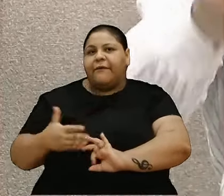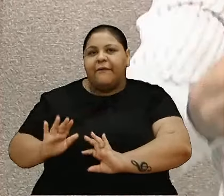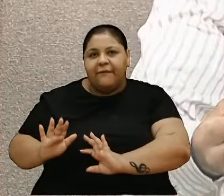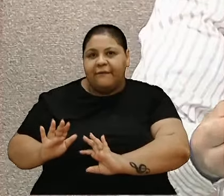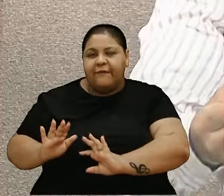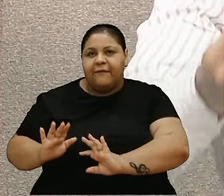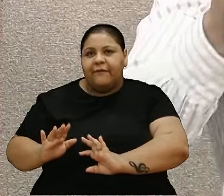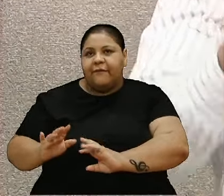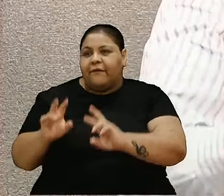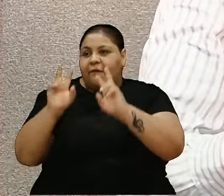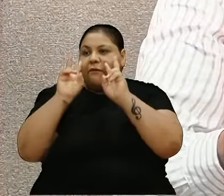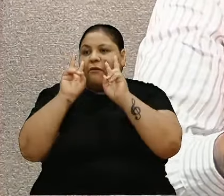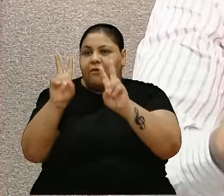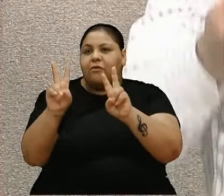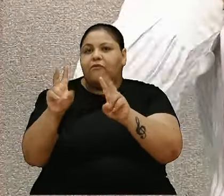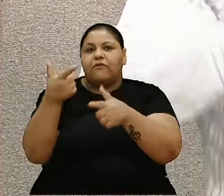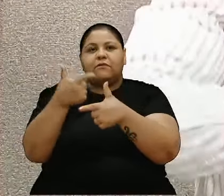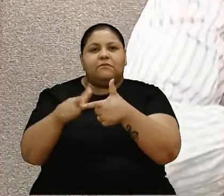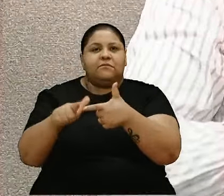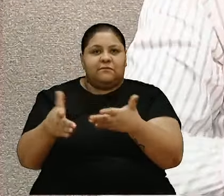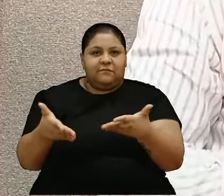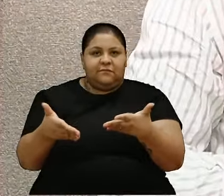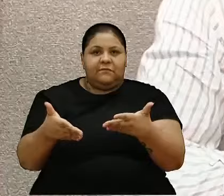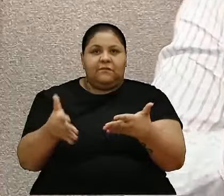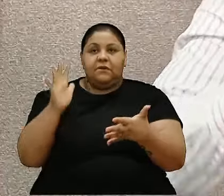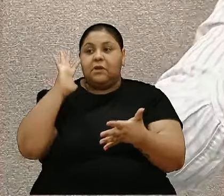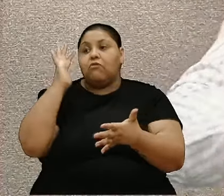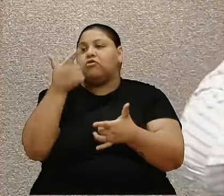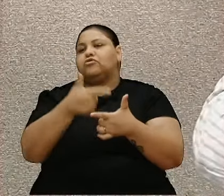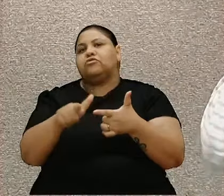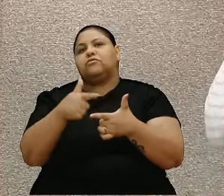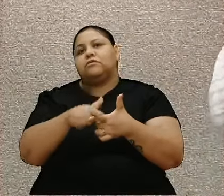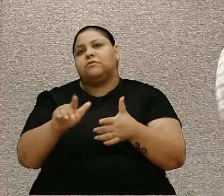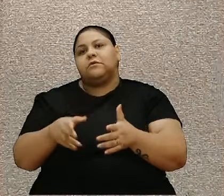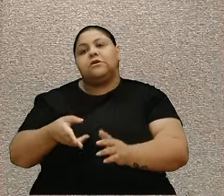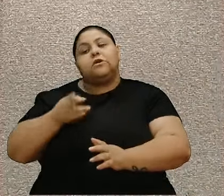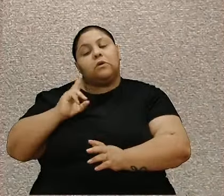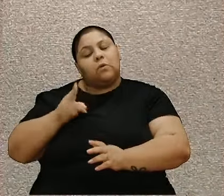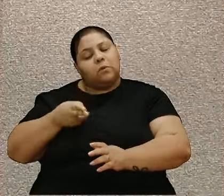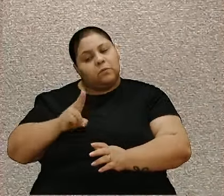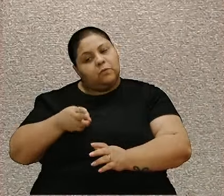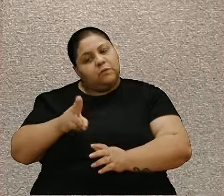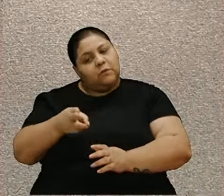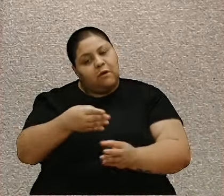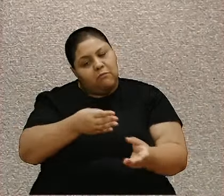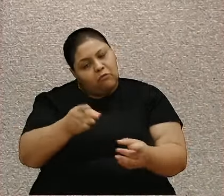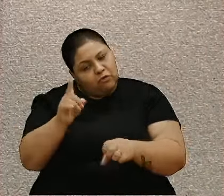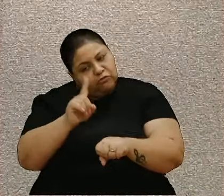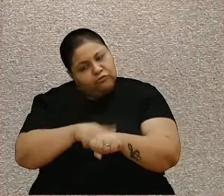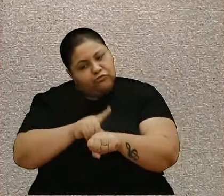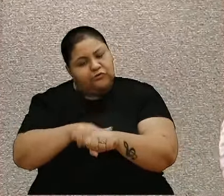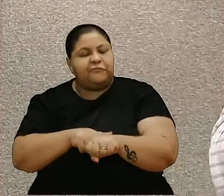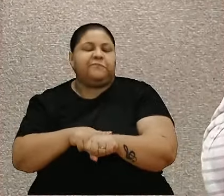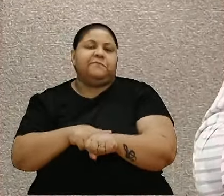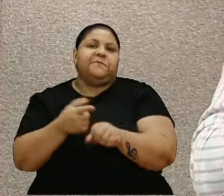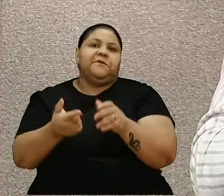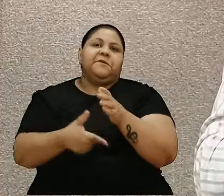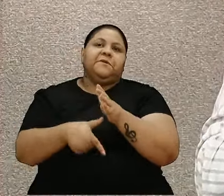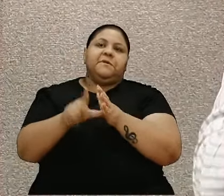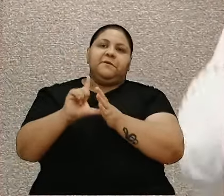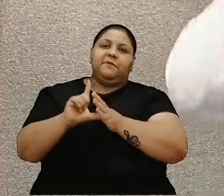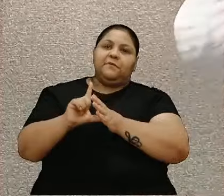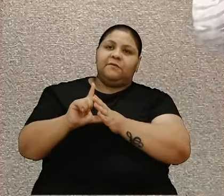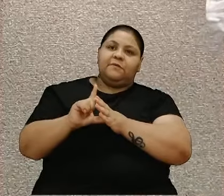não viu essa situação e que ainda não resolveu esse problema que persiste há anos. Então, antes da gente levar